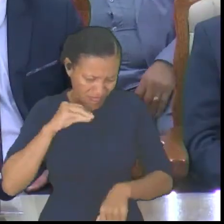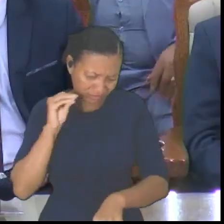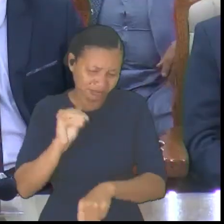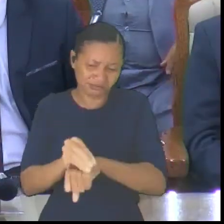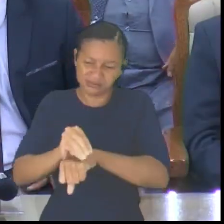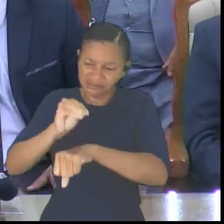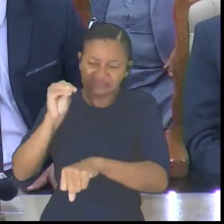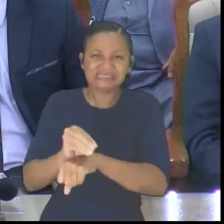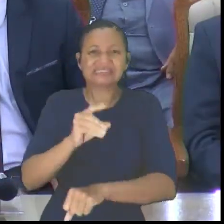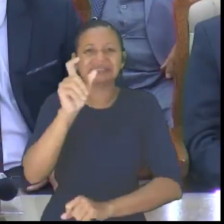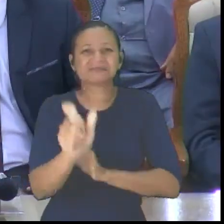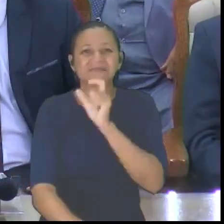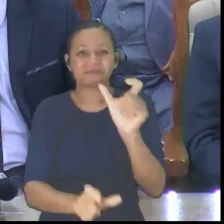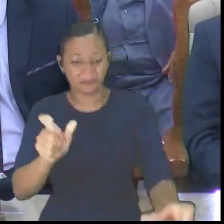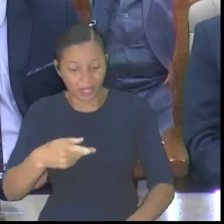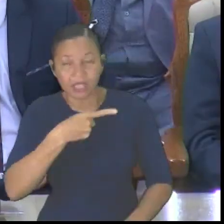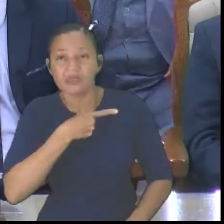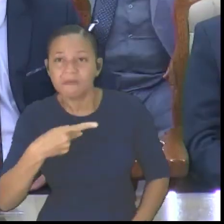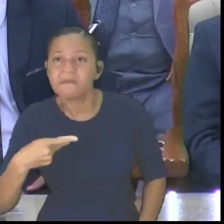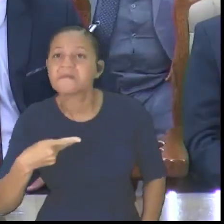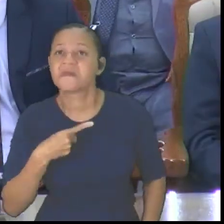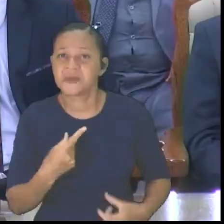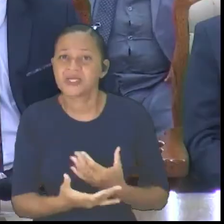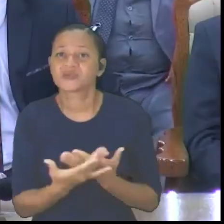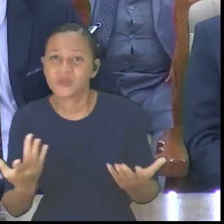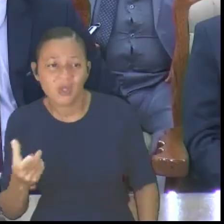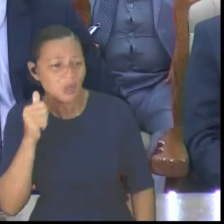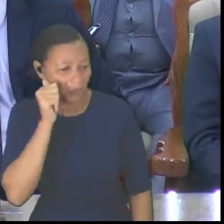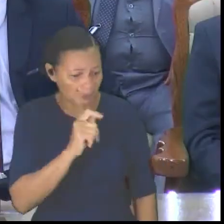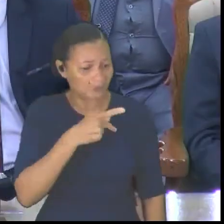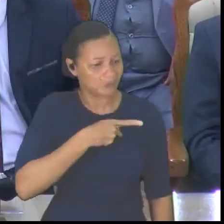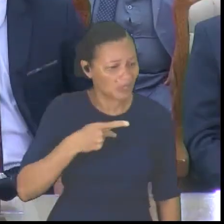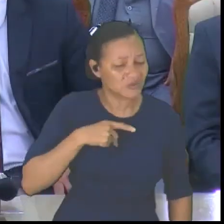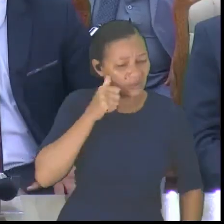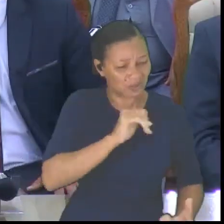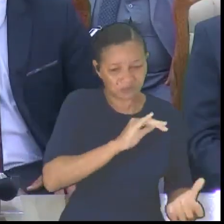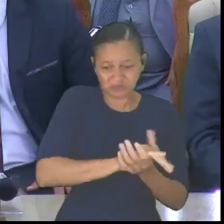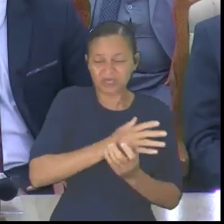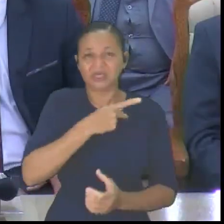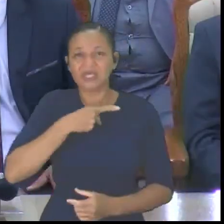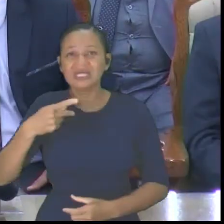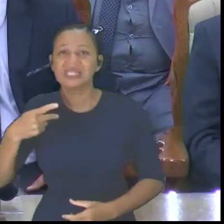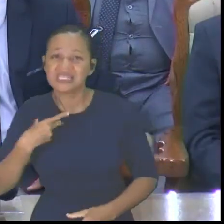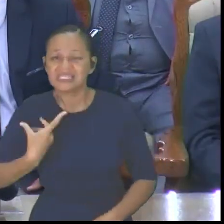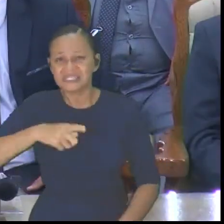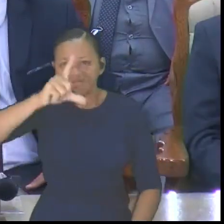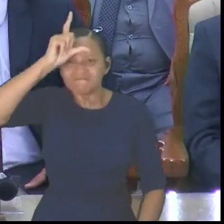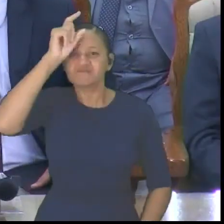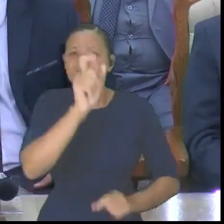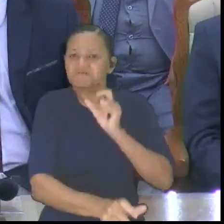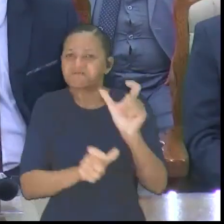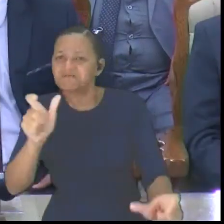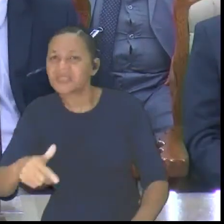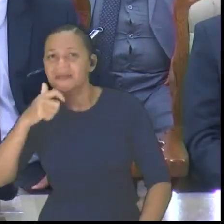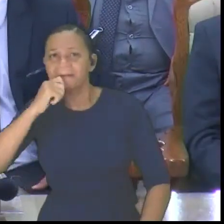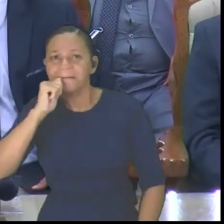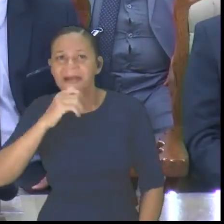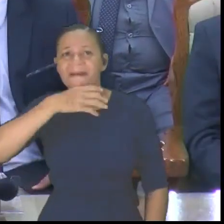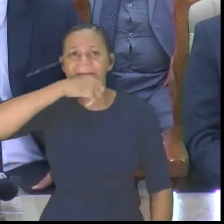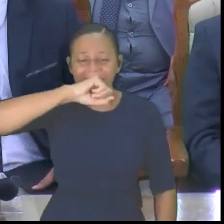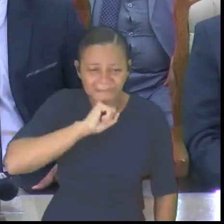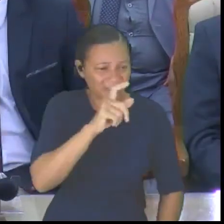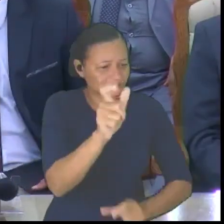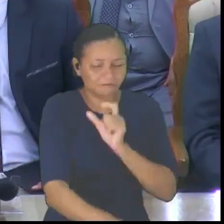E pastor é um pastor, pastores, esposa de pastor, líderes, pais e mães,